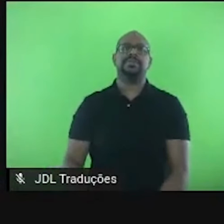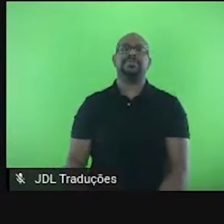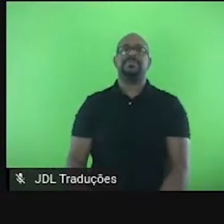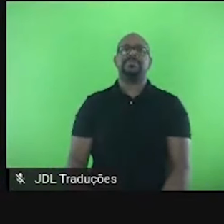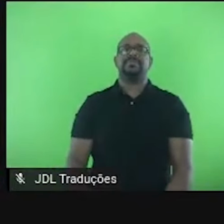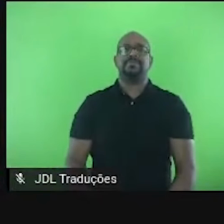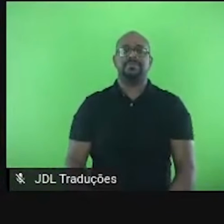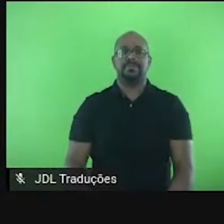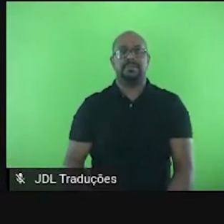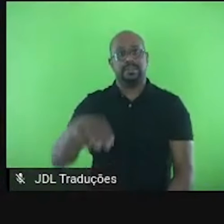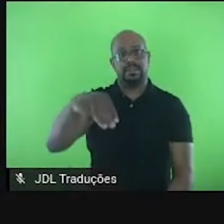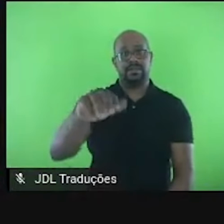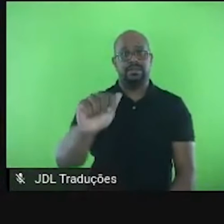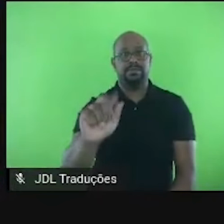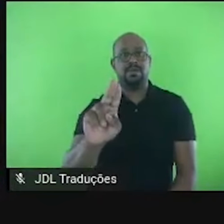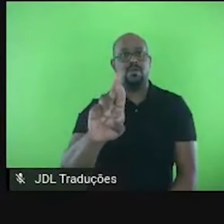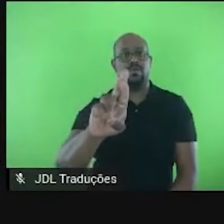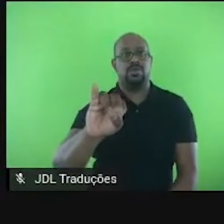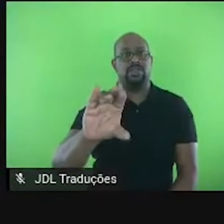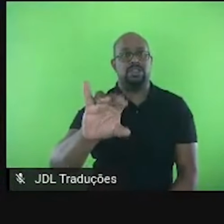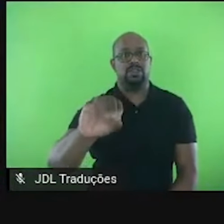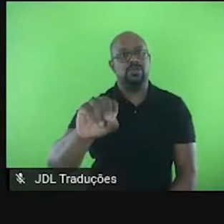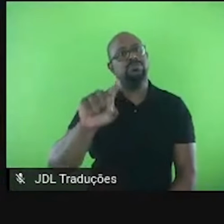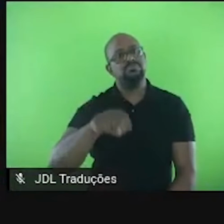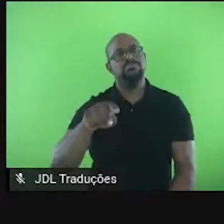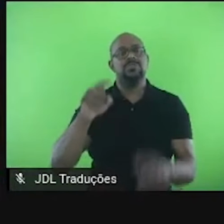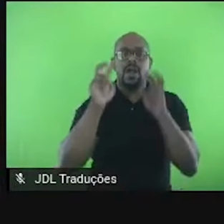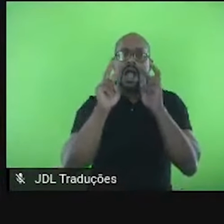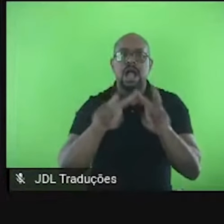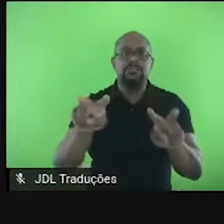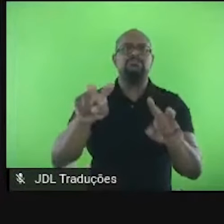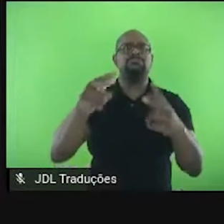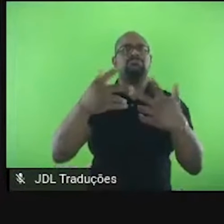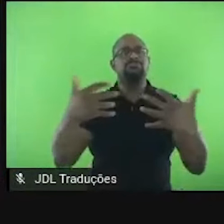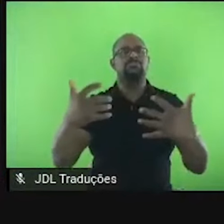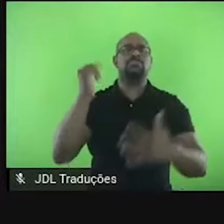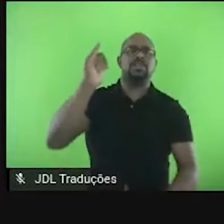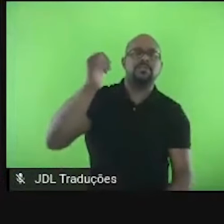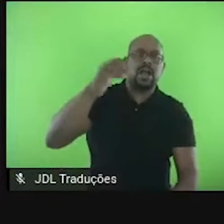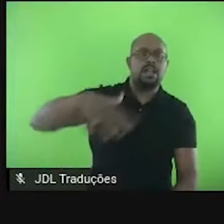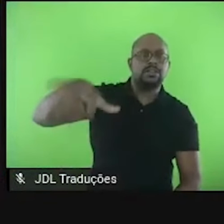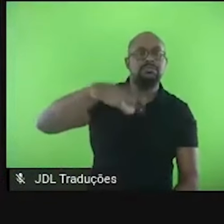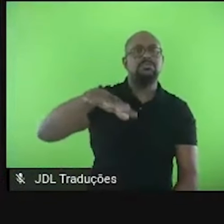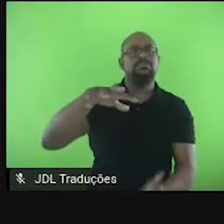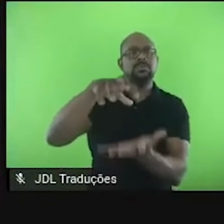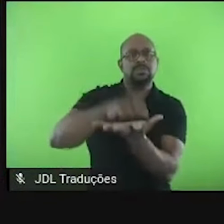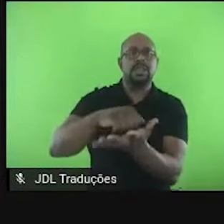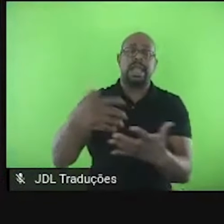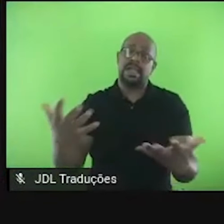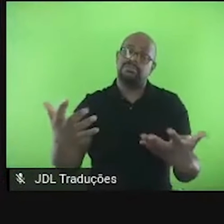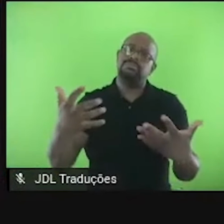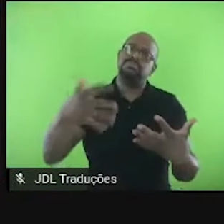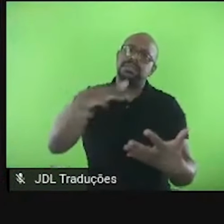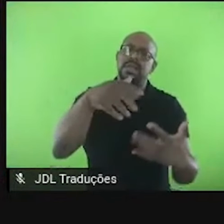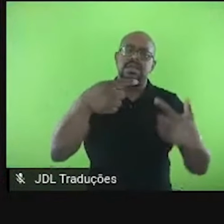Maurício dedicou a sua fala e o seu olhar artístico, documental e jornalístico abrindo um baú